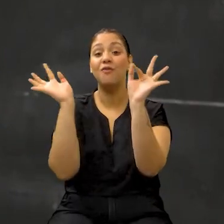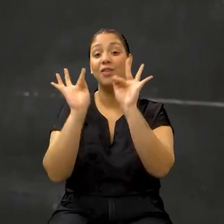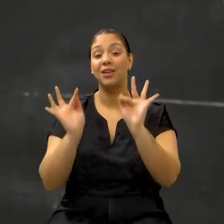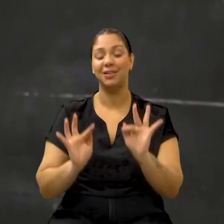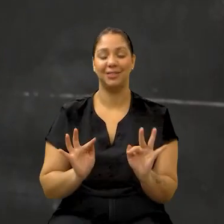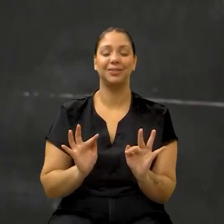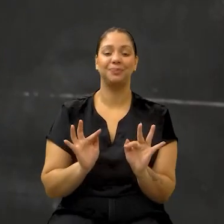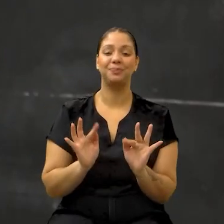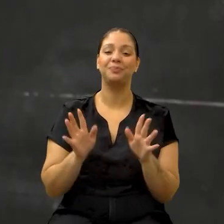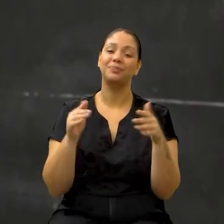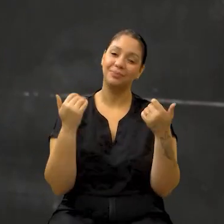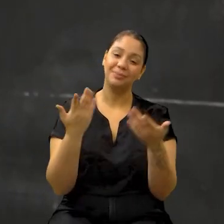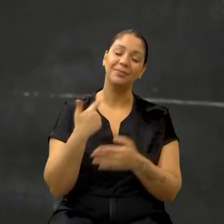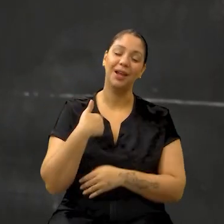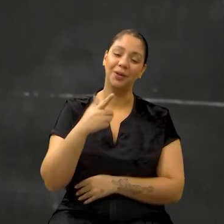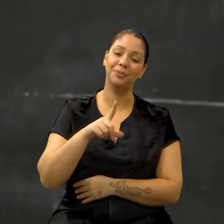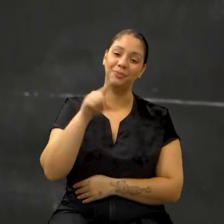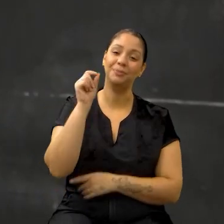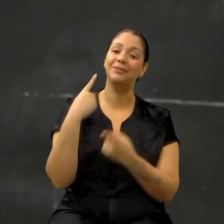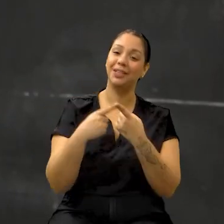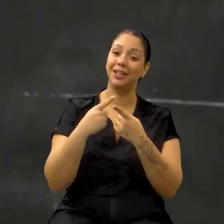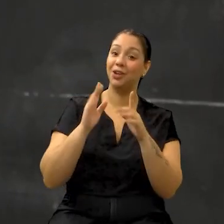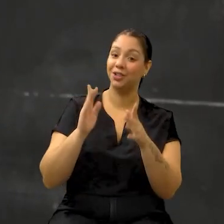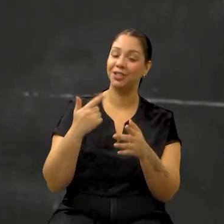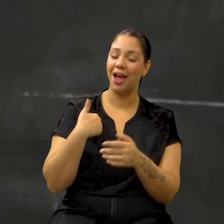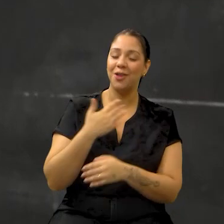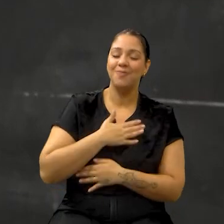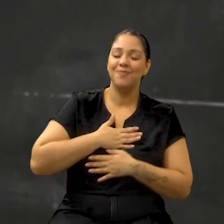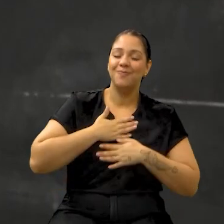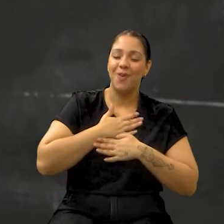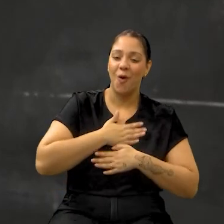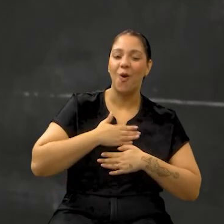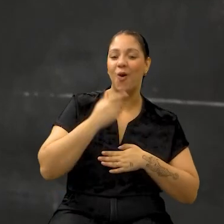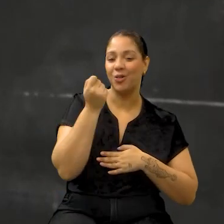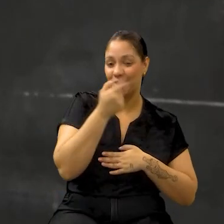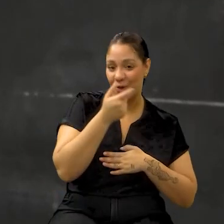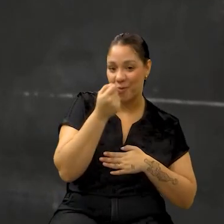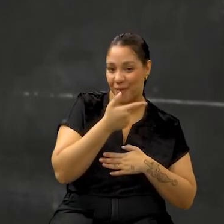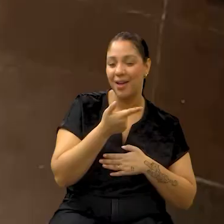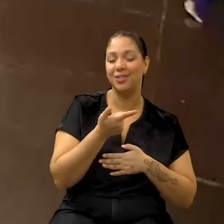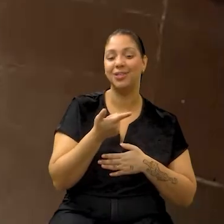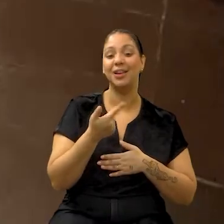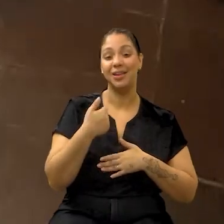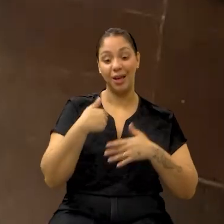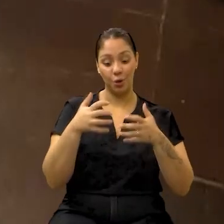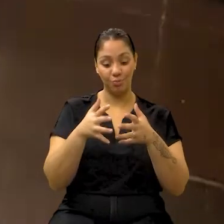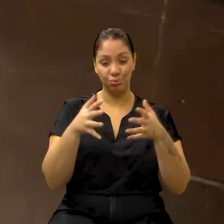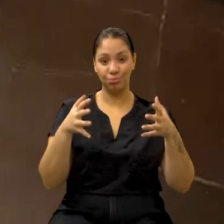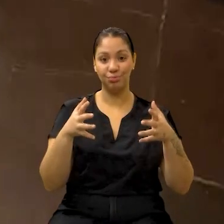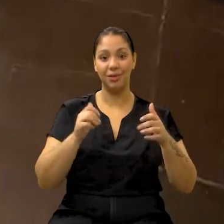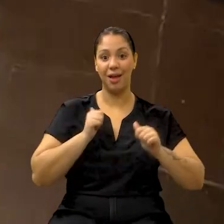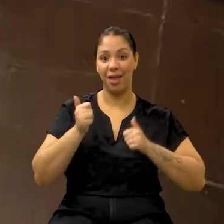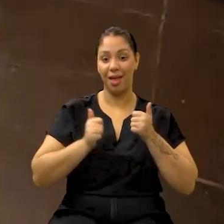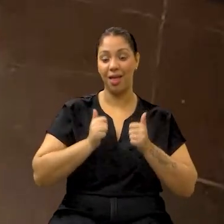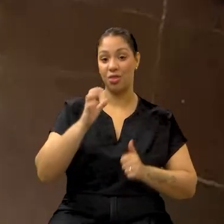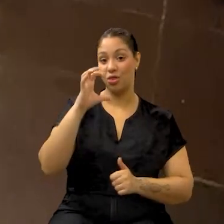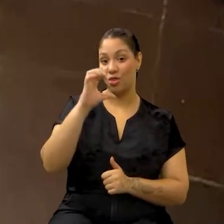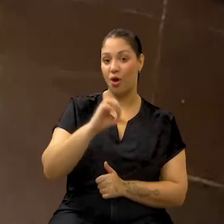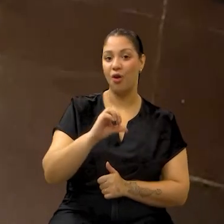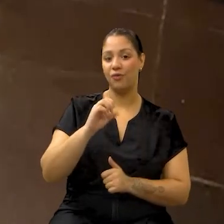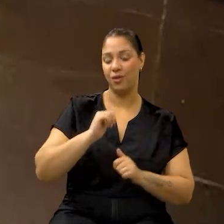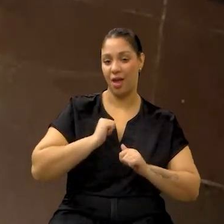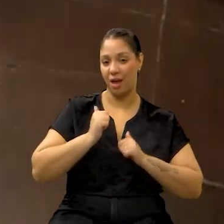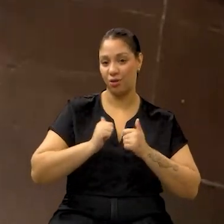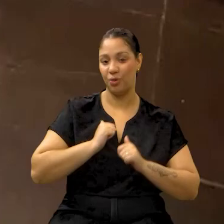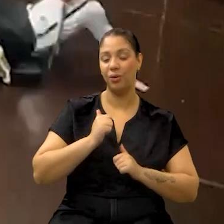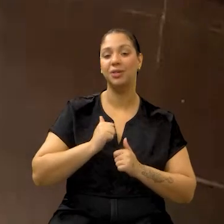final feliz. Então eu escolhi porque eu já tenho esse apreço pela comédia e nós estamos com um grupo grande de atores, são